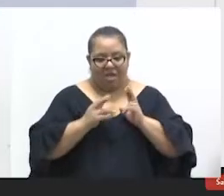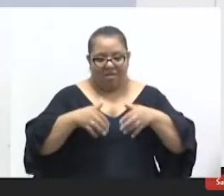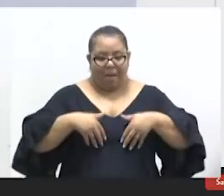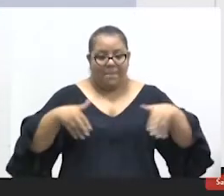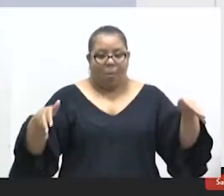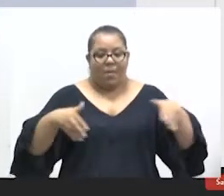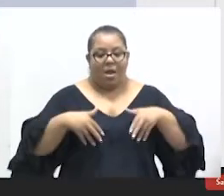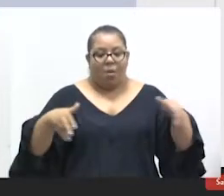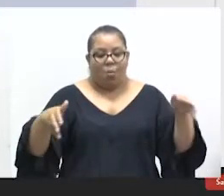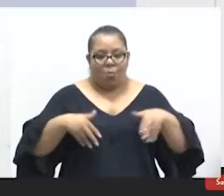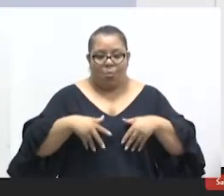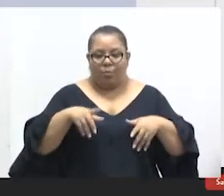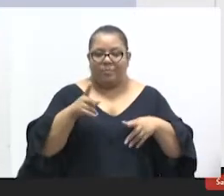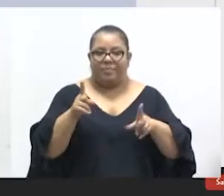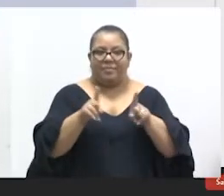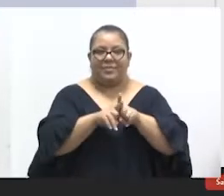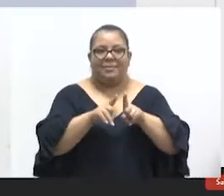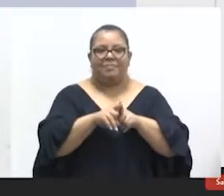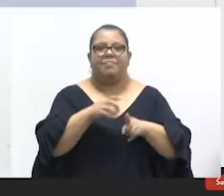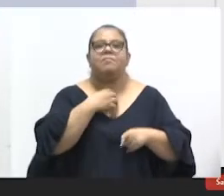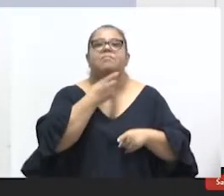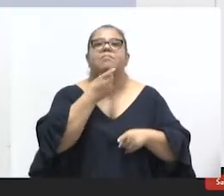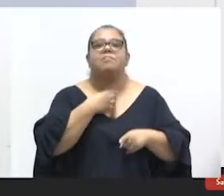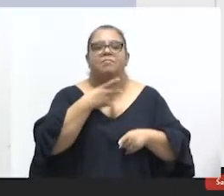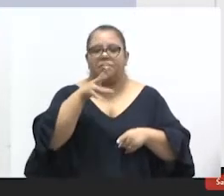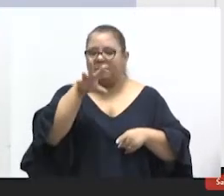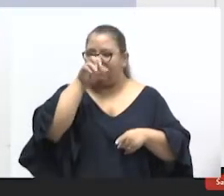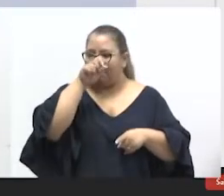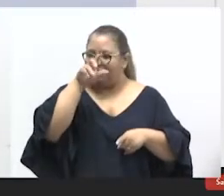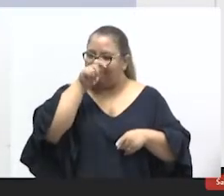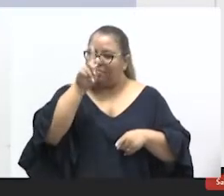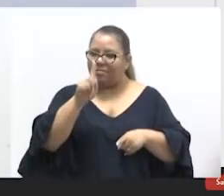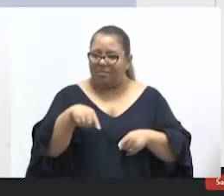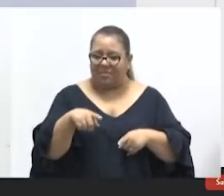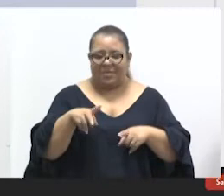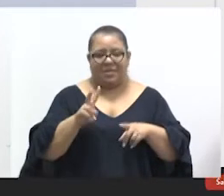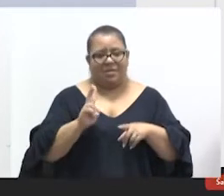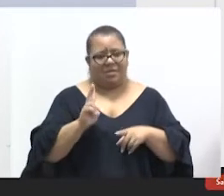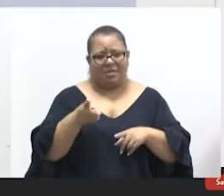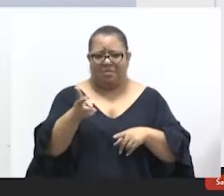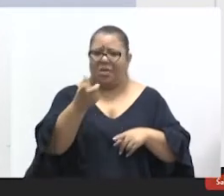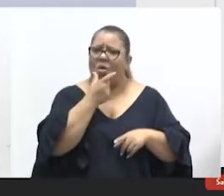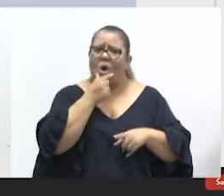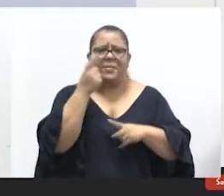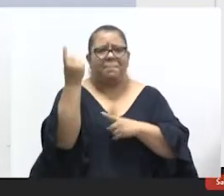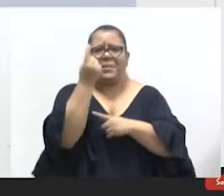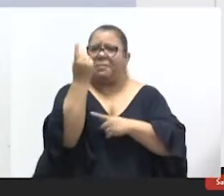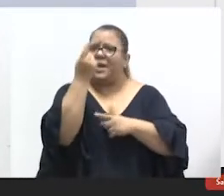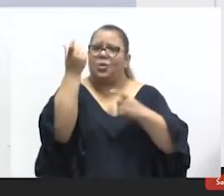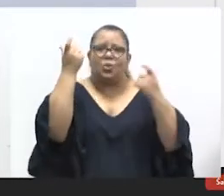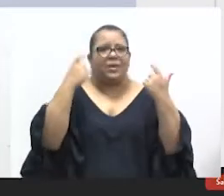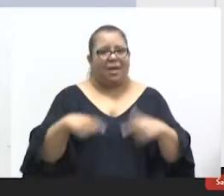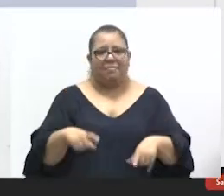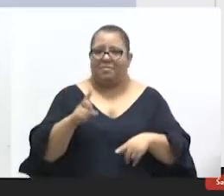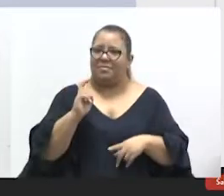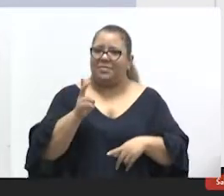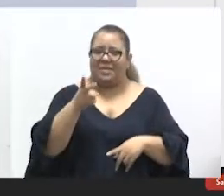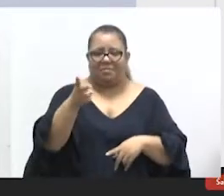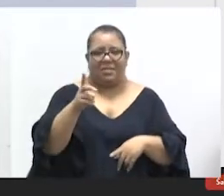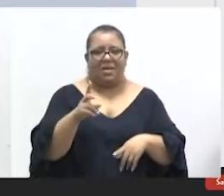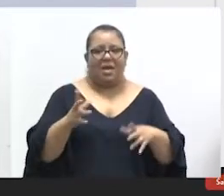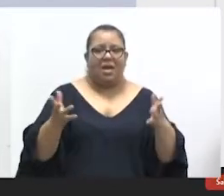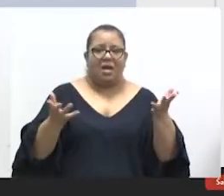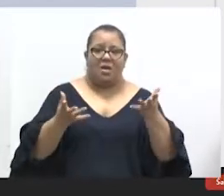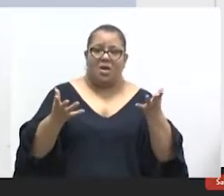mais 67 novos casos. Lembrando que os homens ainda ocupam o primeiro lugar, né? Embora exista uma tendência